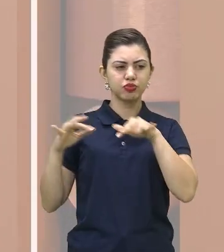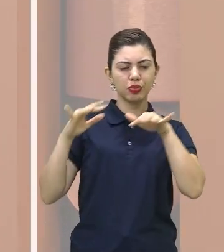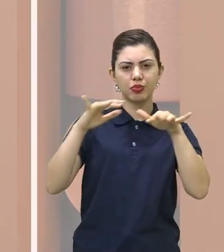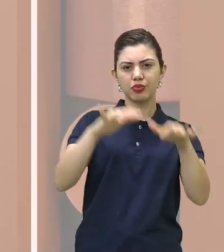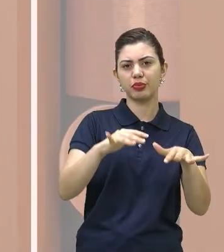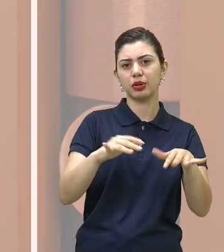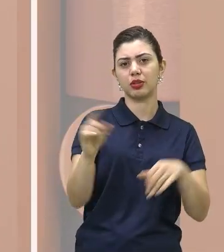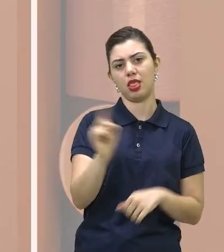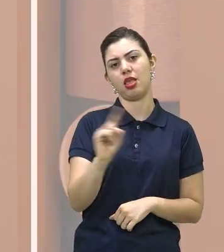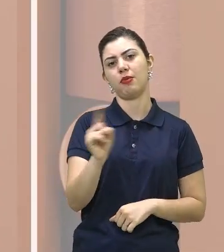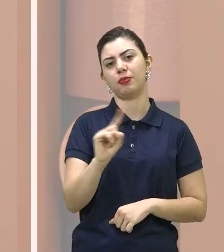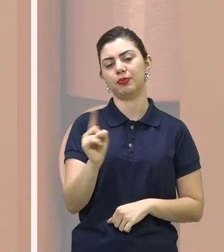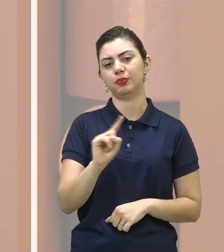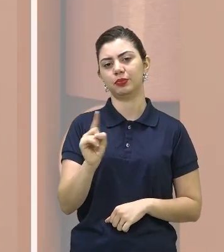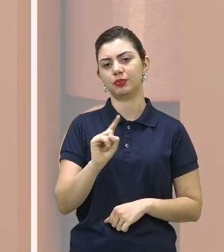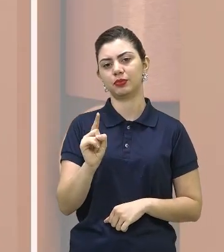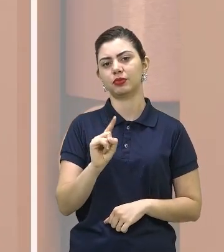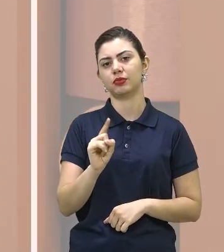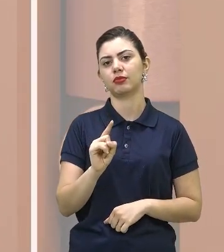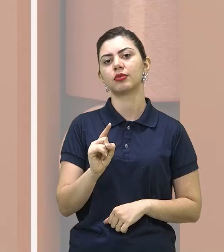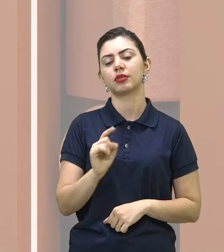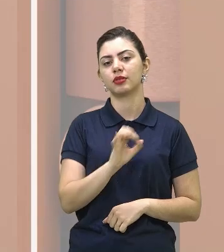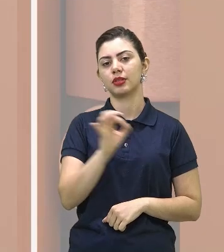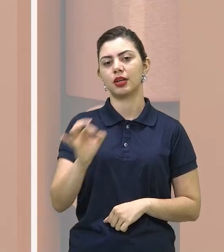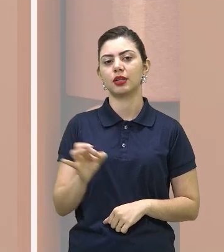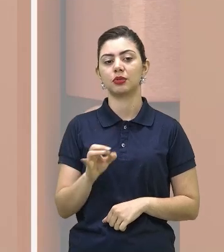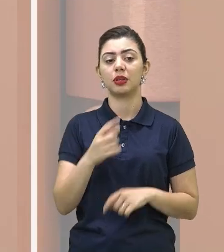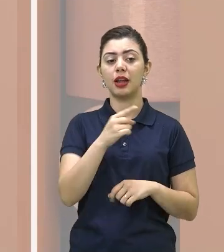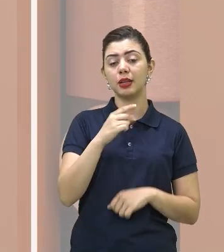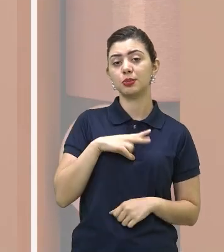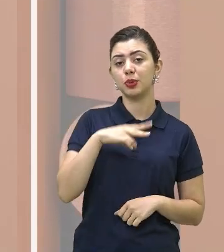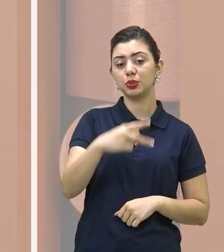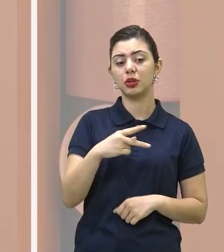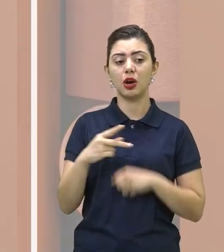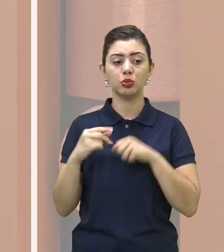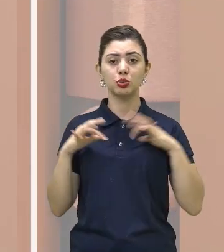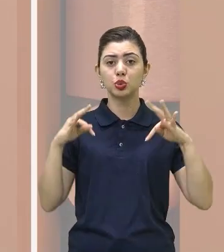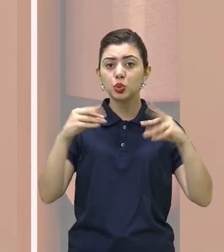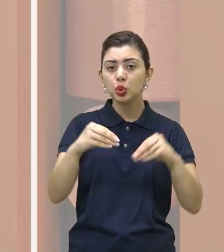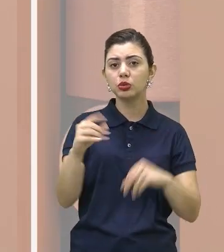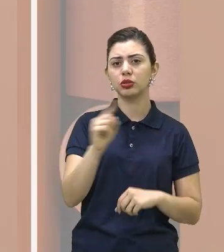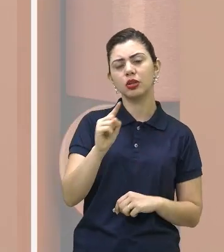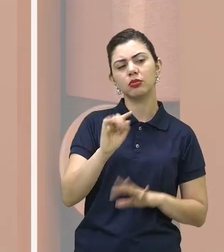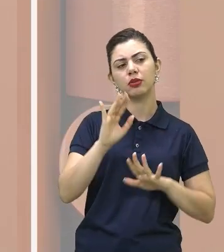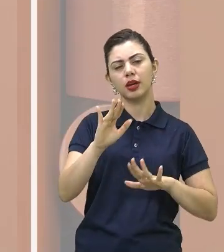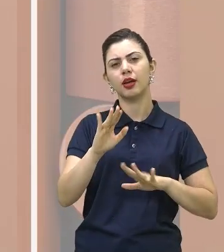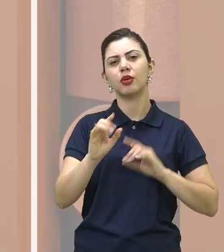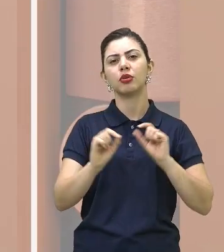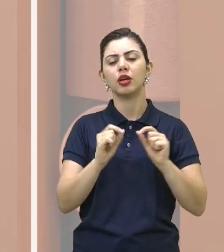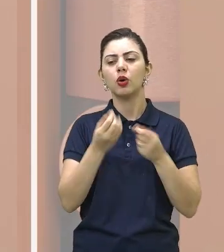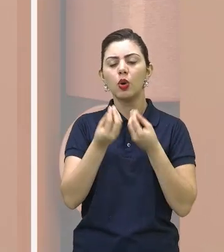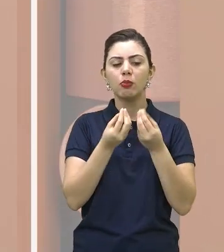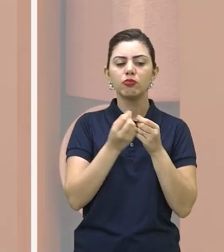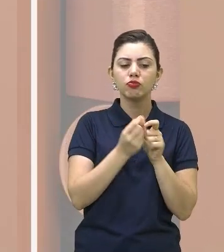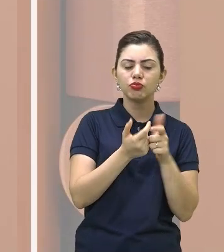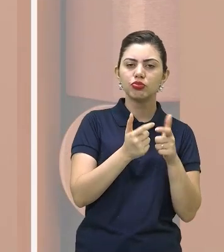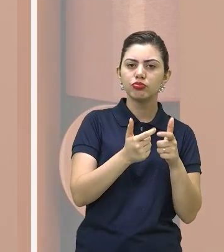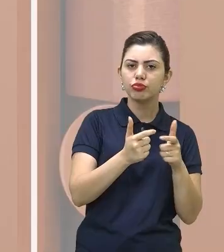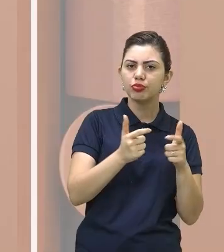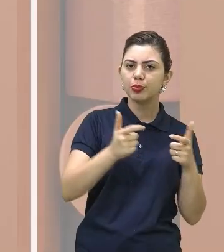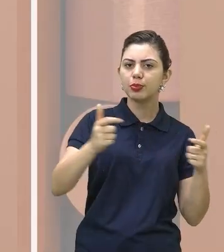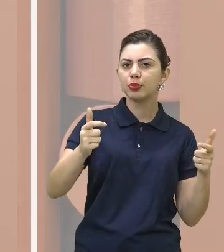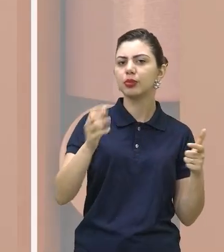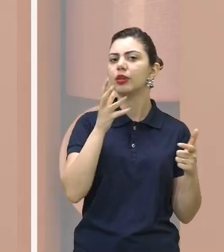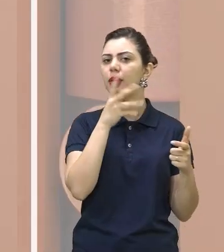só, né, ali de colonização então portuguesa. É aos poucos então que a gente vai saindo da onde ali,